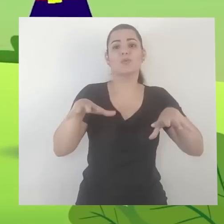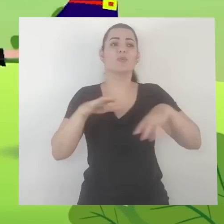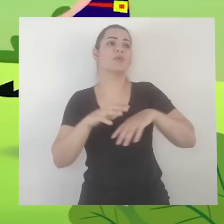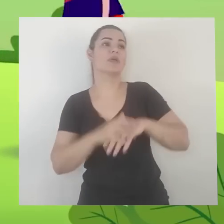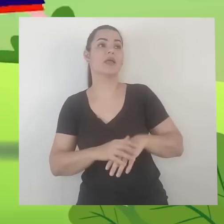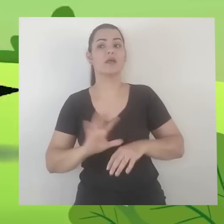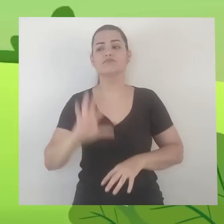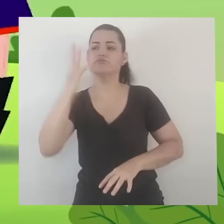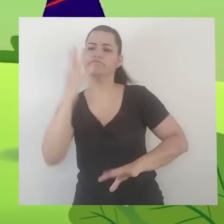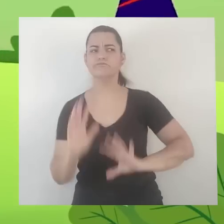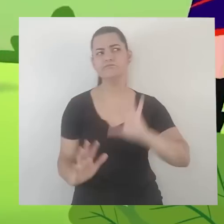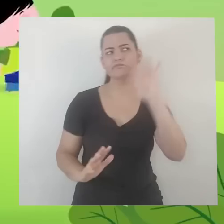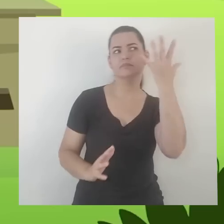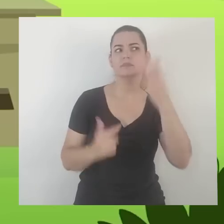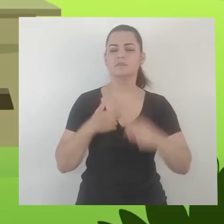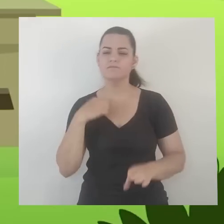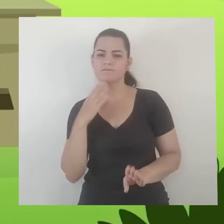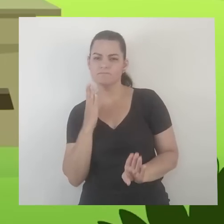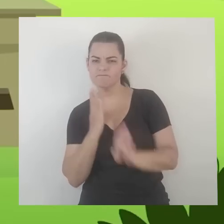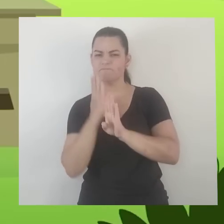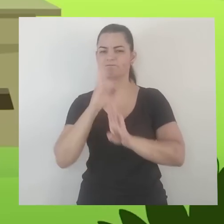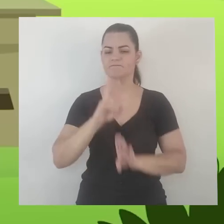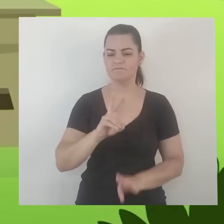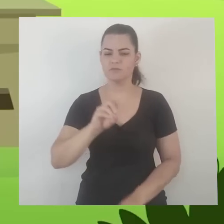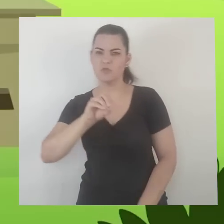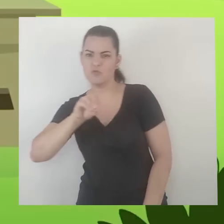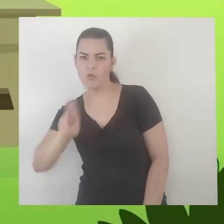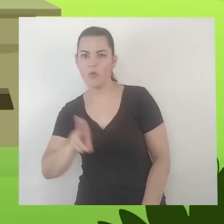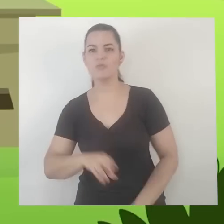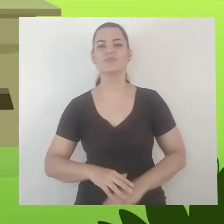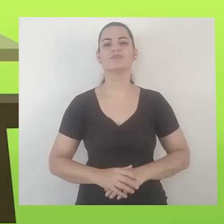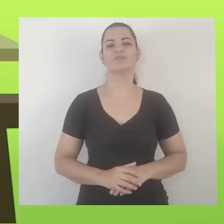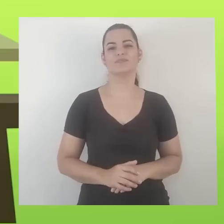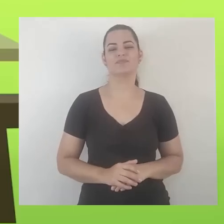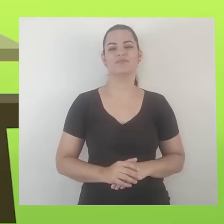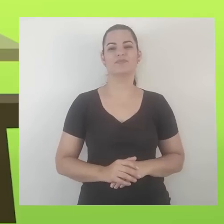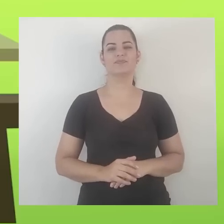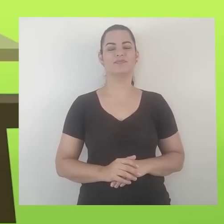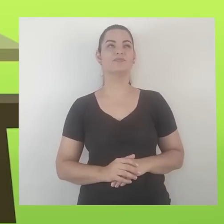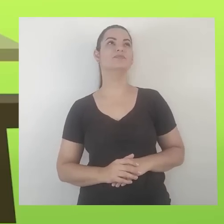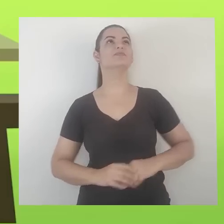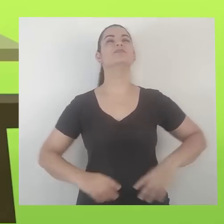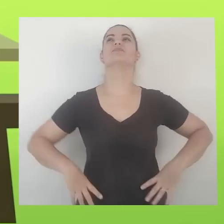tá acontecendo eu vou descobrir.